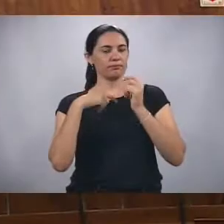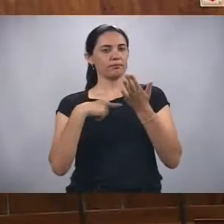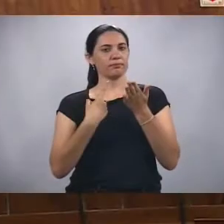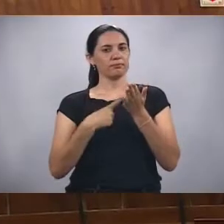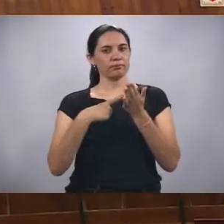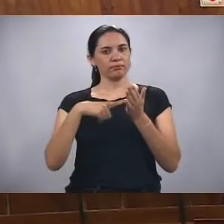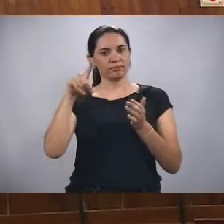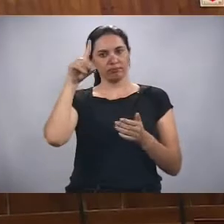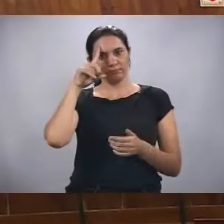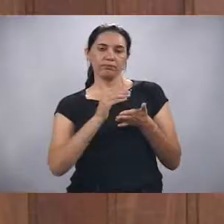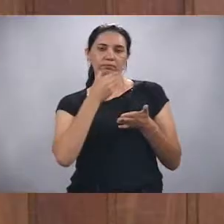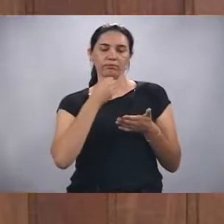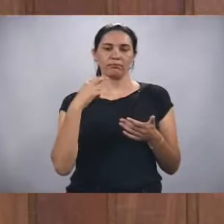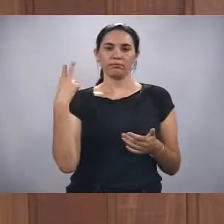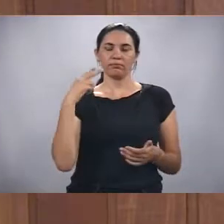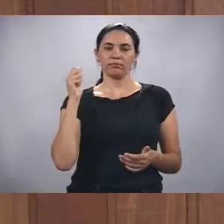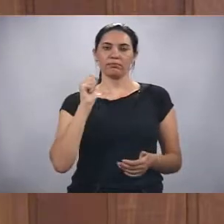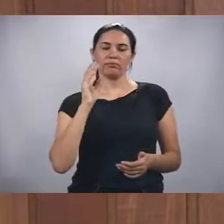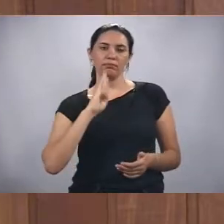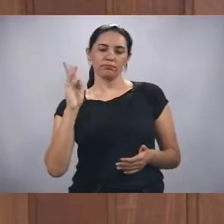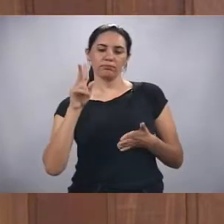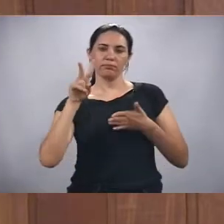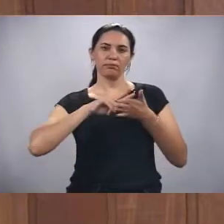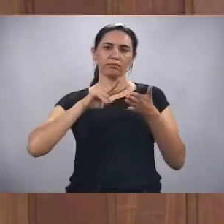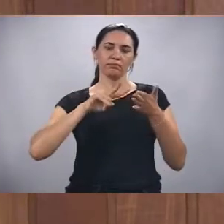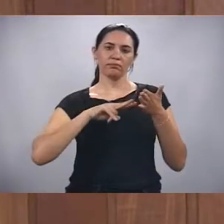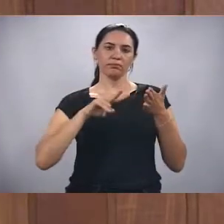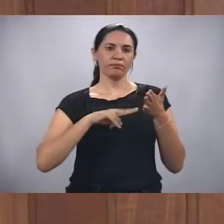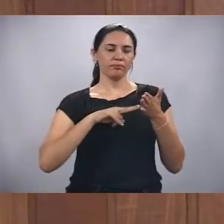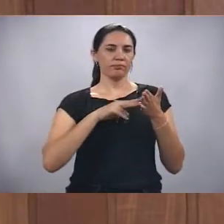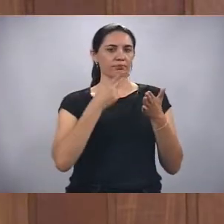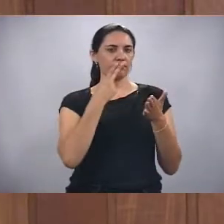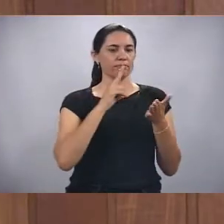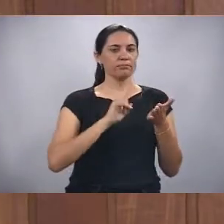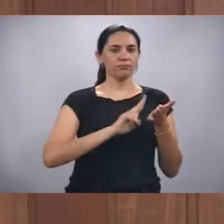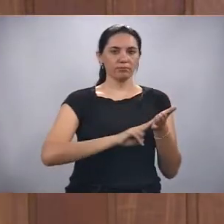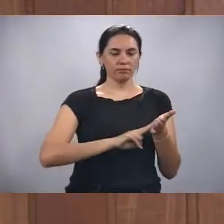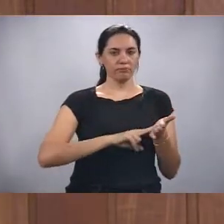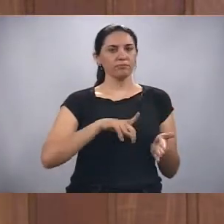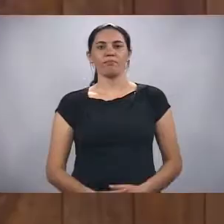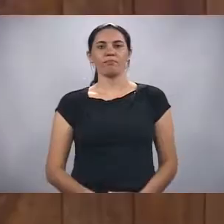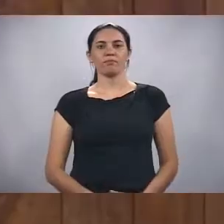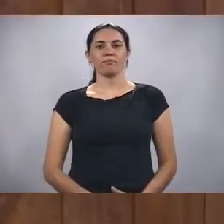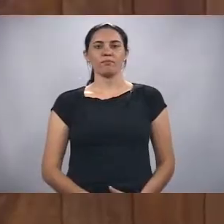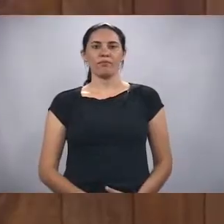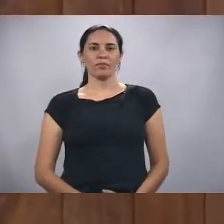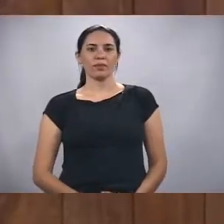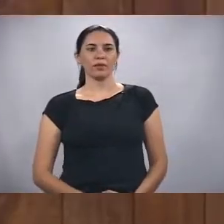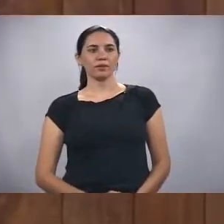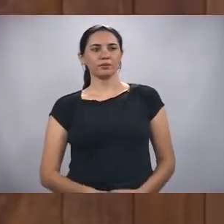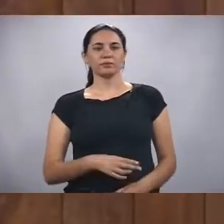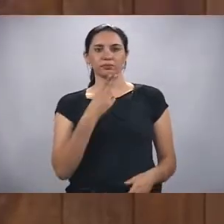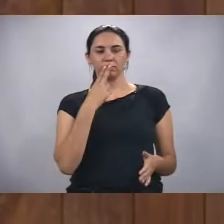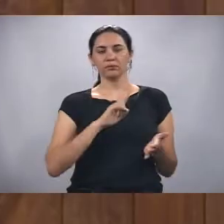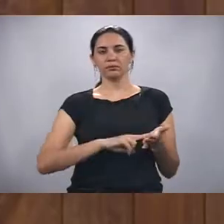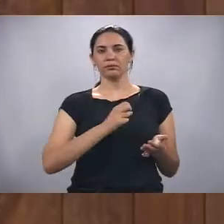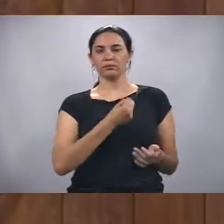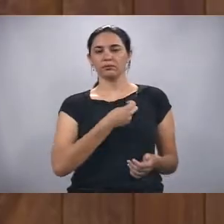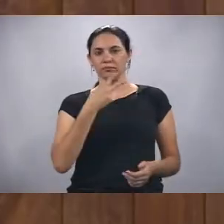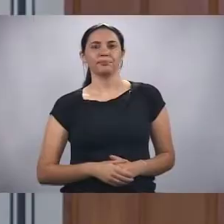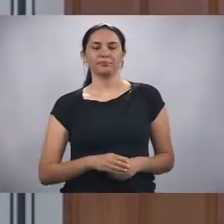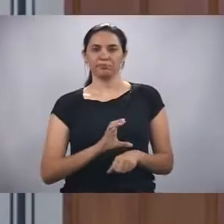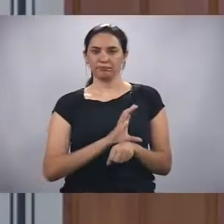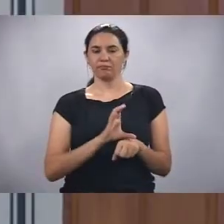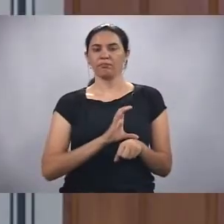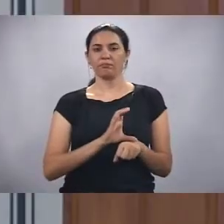e o pedido de CPI foi lido no início do expediente da sessão ordinária de Marília a comissão parlamentar de inquérito foi proposta